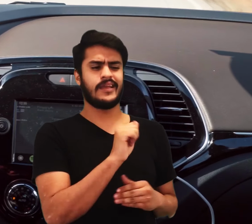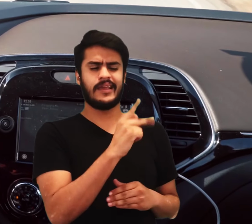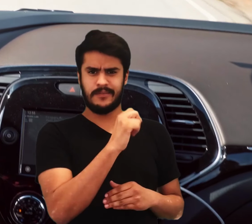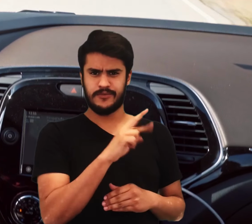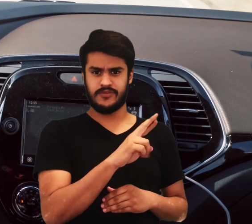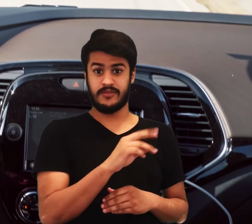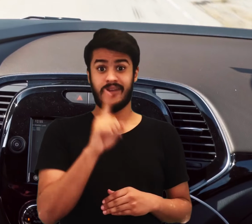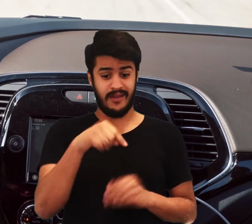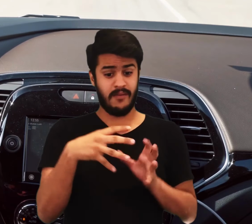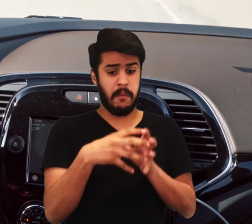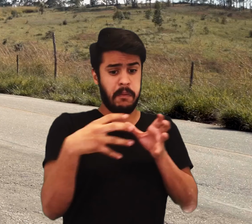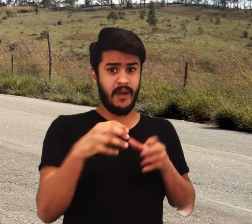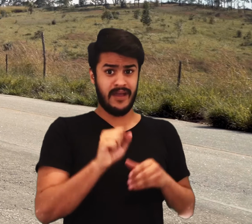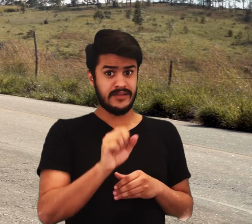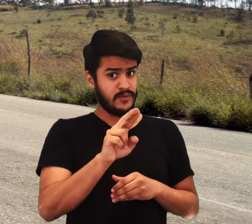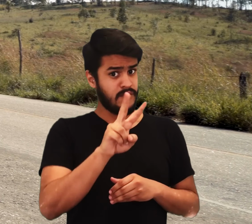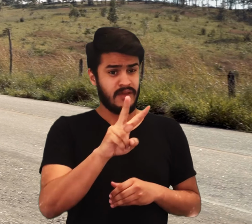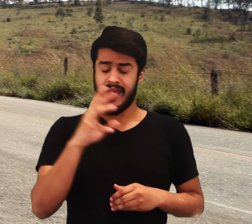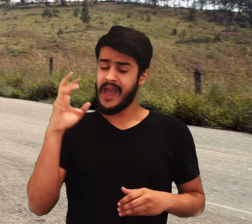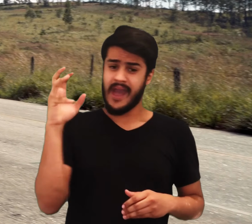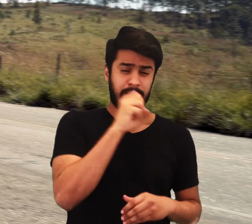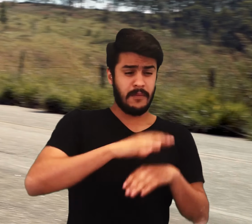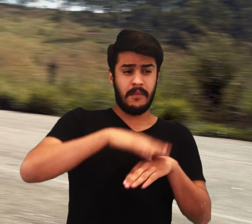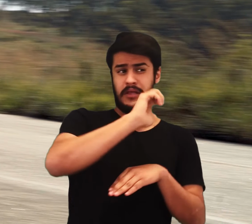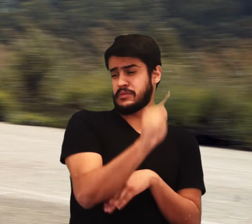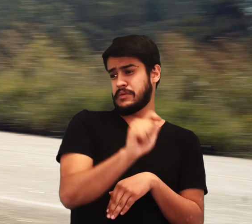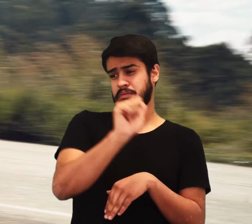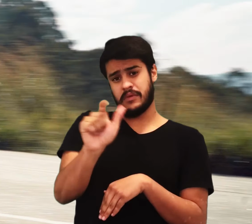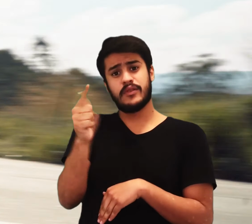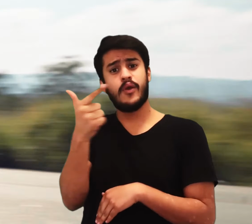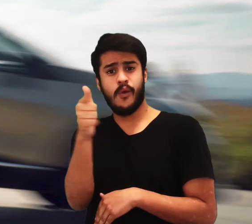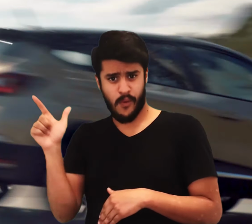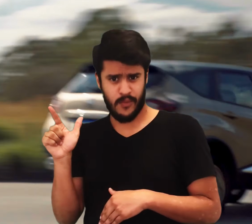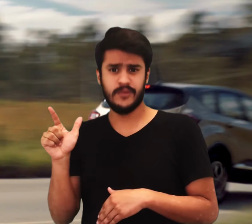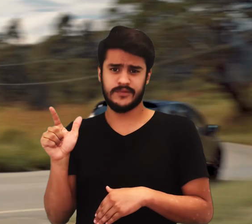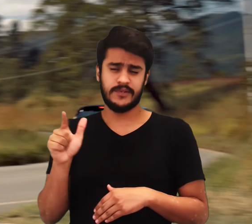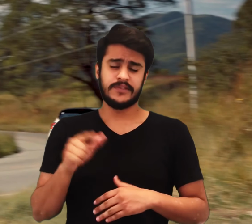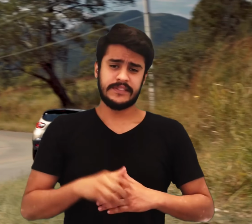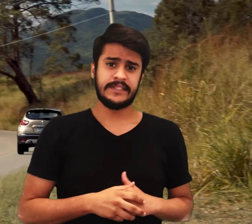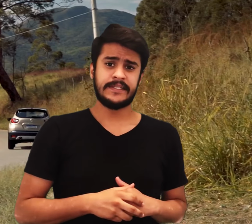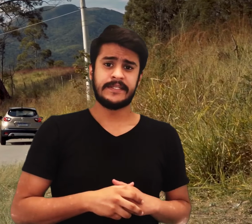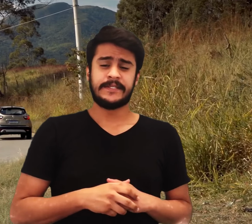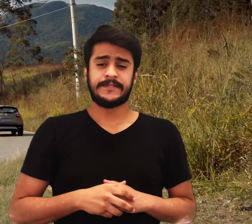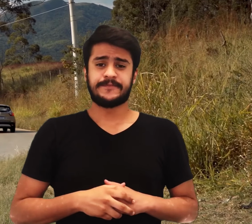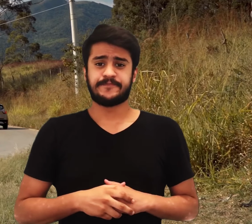SUV compacto mais rápido em termos de aceleração ou muito próximo ali ao T-Cross.